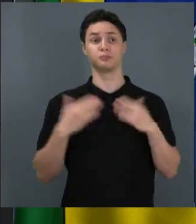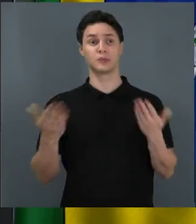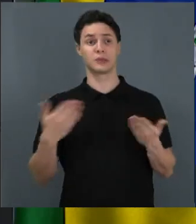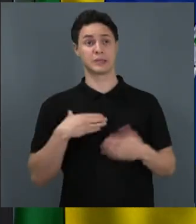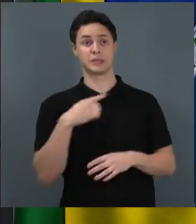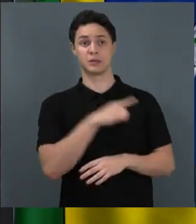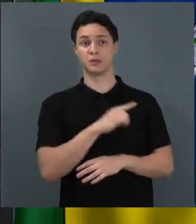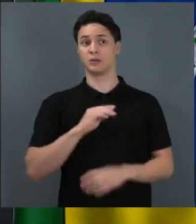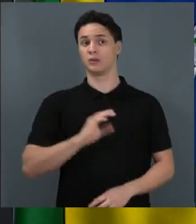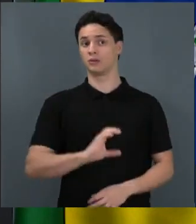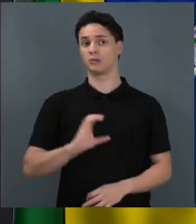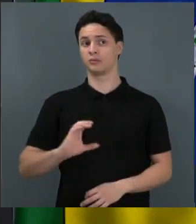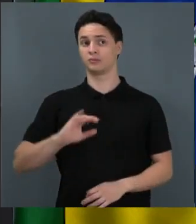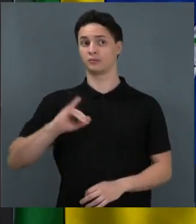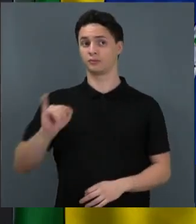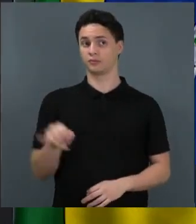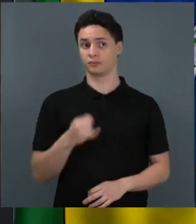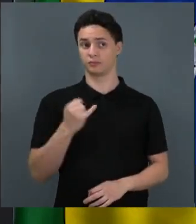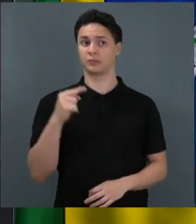Justiça dessa casa, e lá,